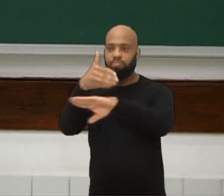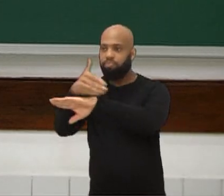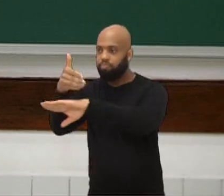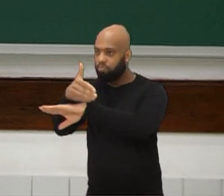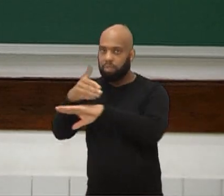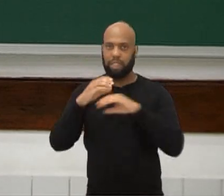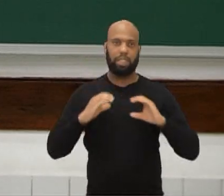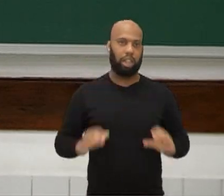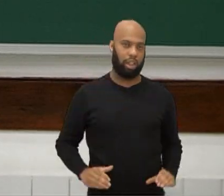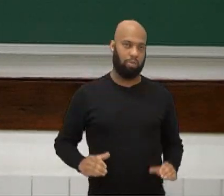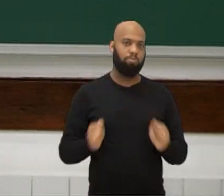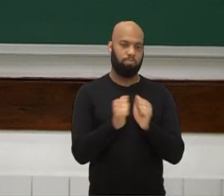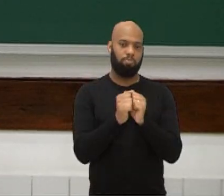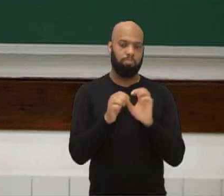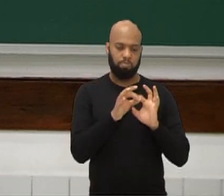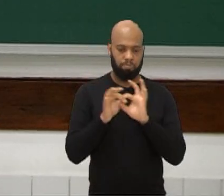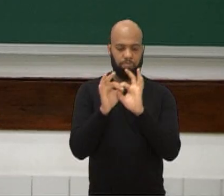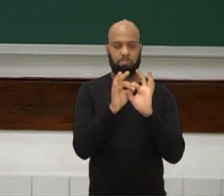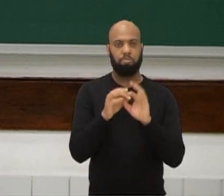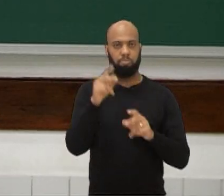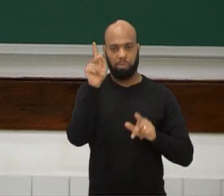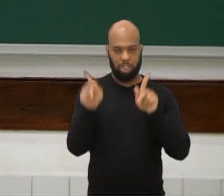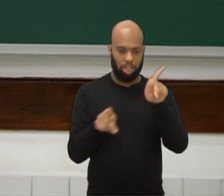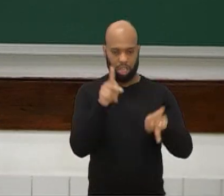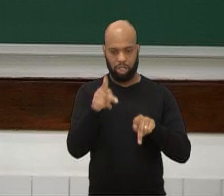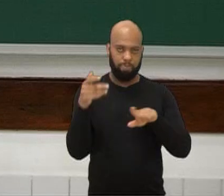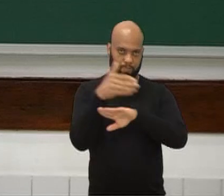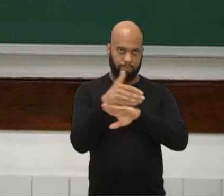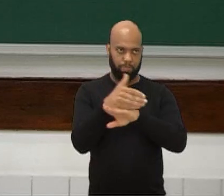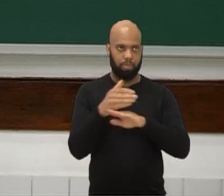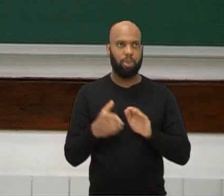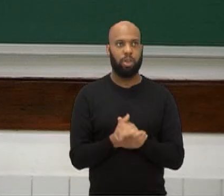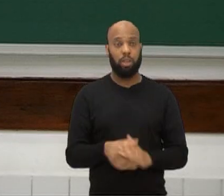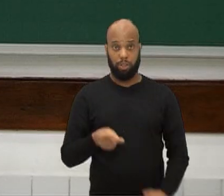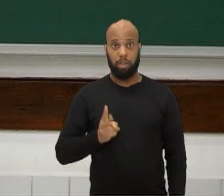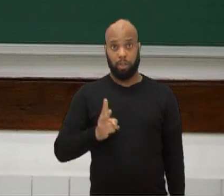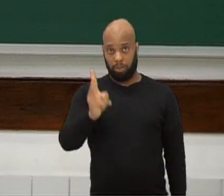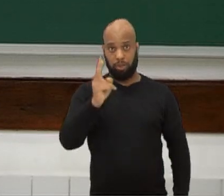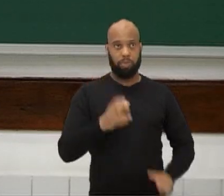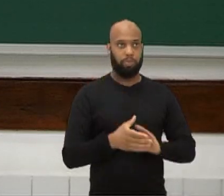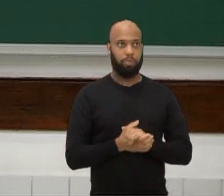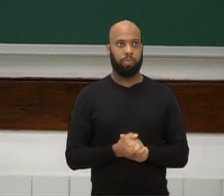maior dos cidadãos, das pessoas. Vamos em frente?